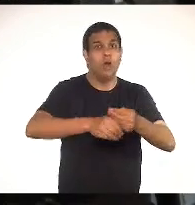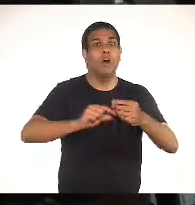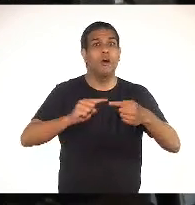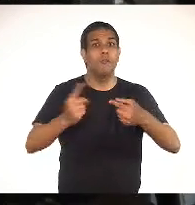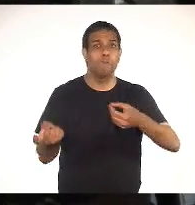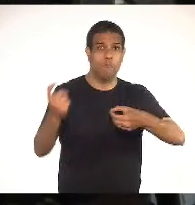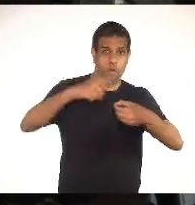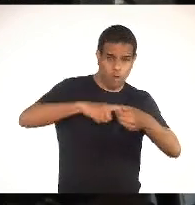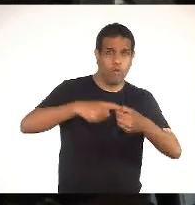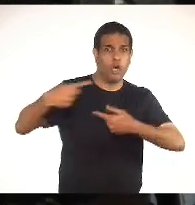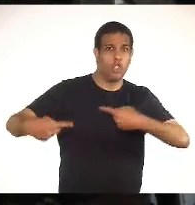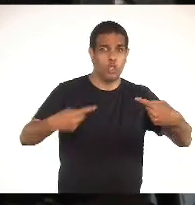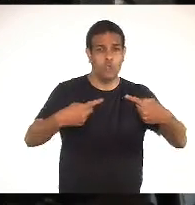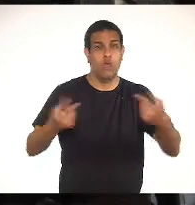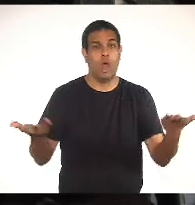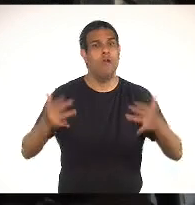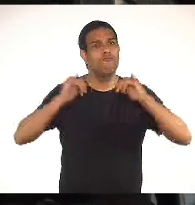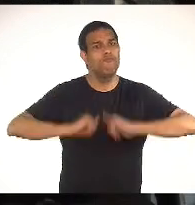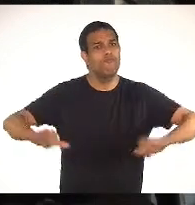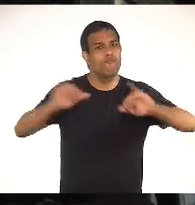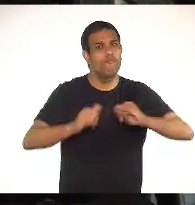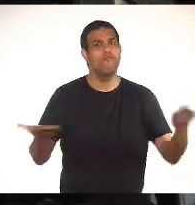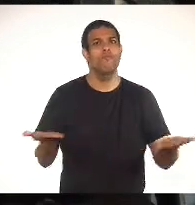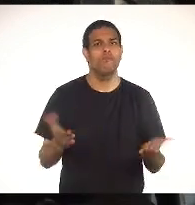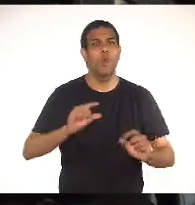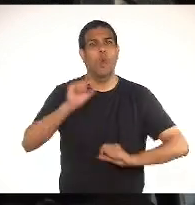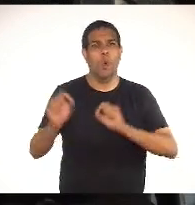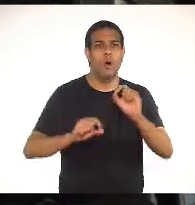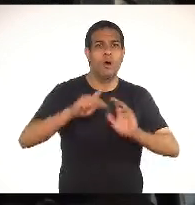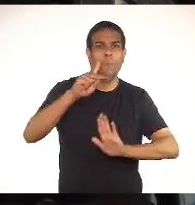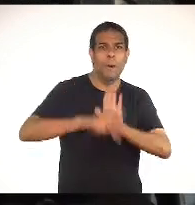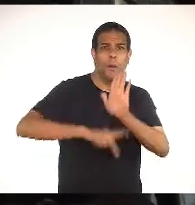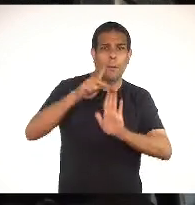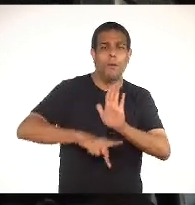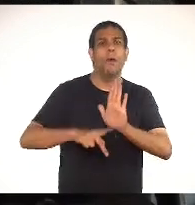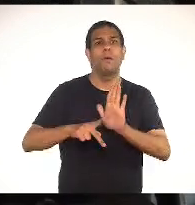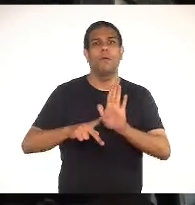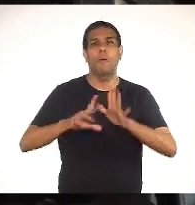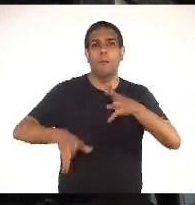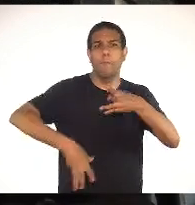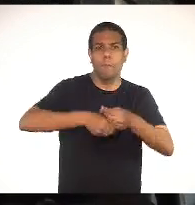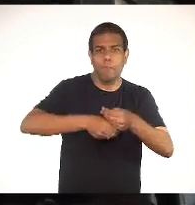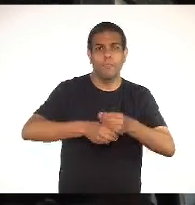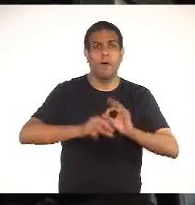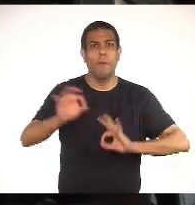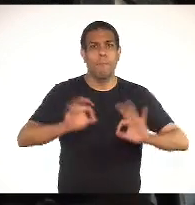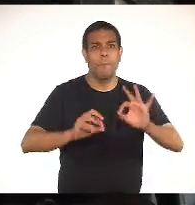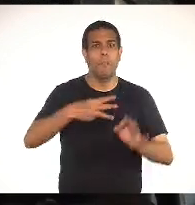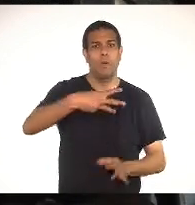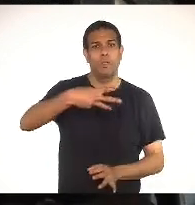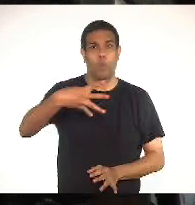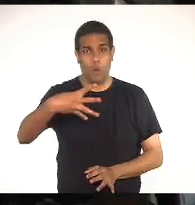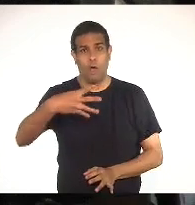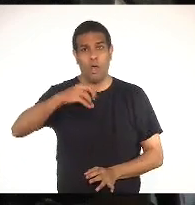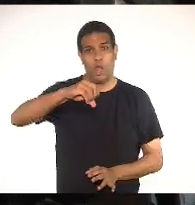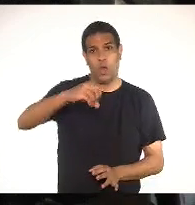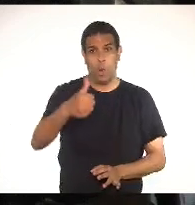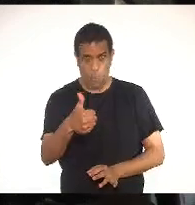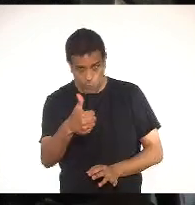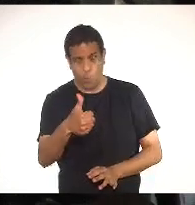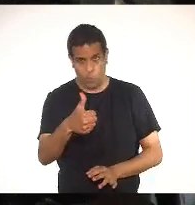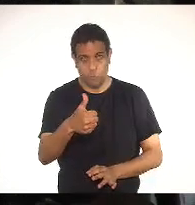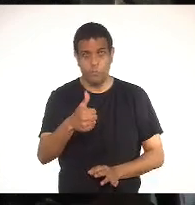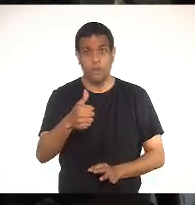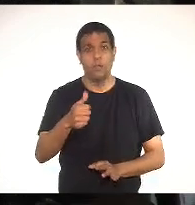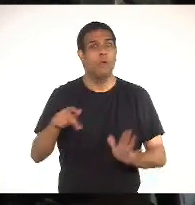comissões. Anuncio em tramitação ordinária, em segunda discussão, redação do vencido assim emendado. Projeto de Lei 3491-A de 17,